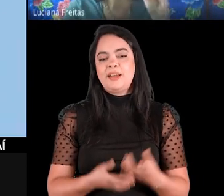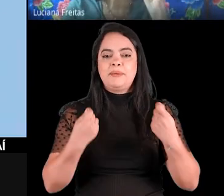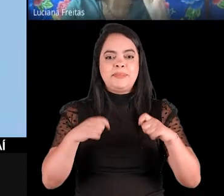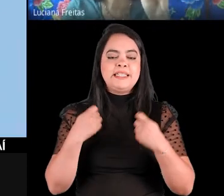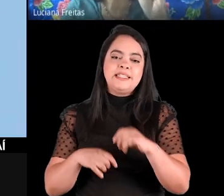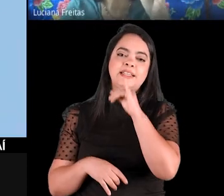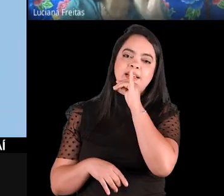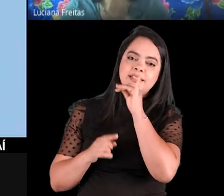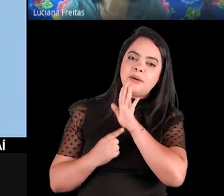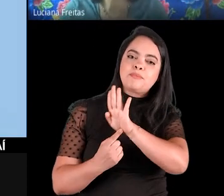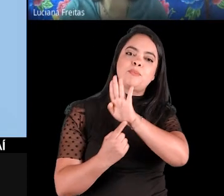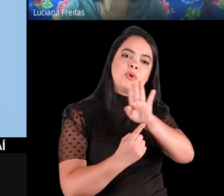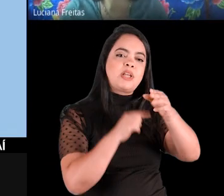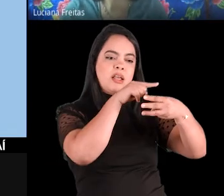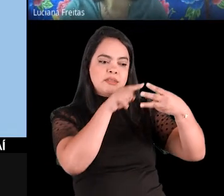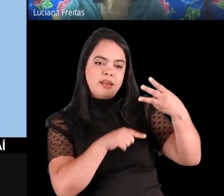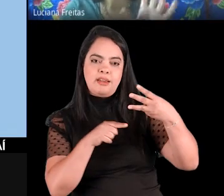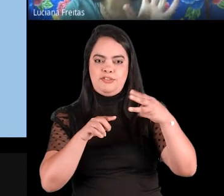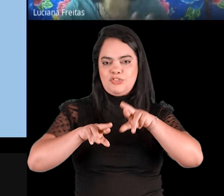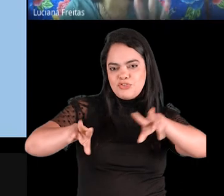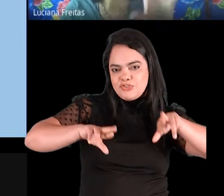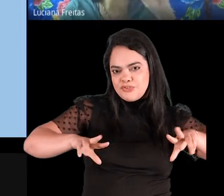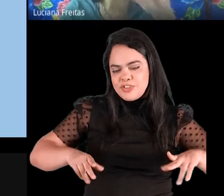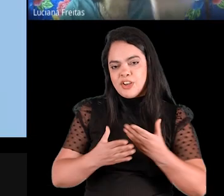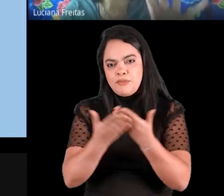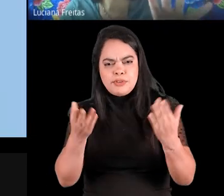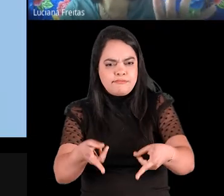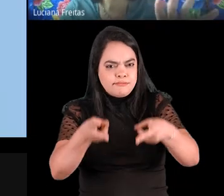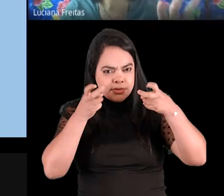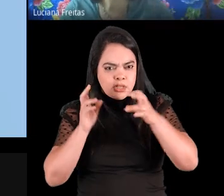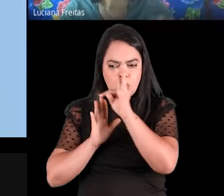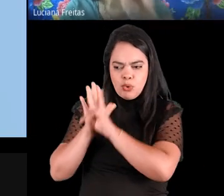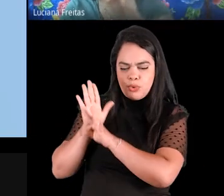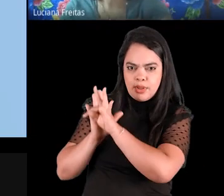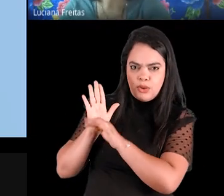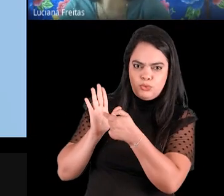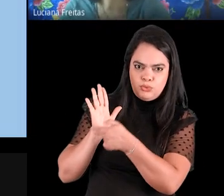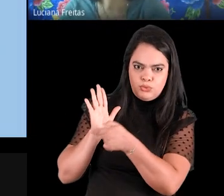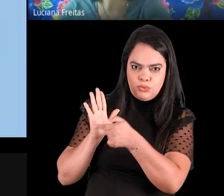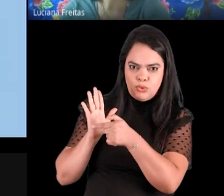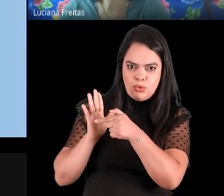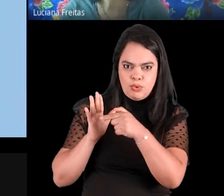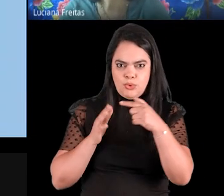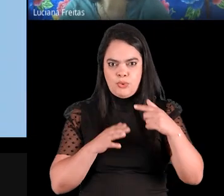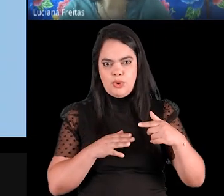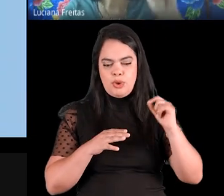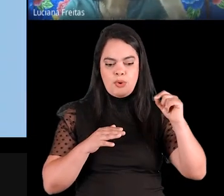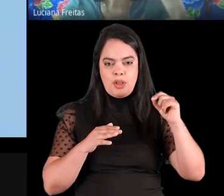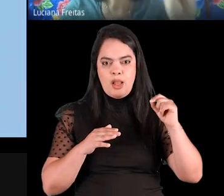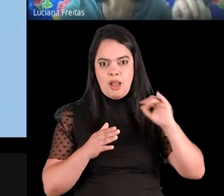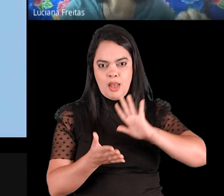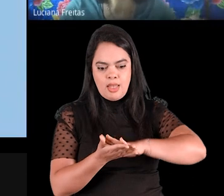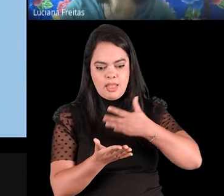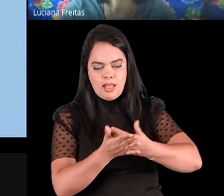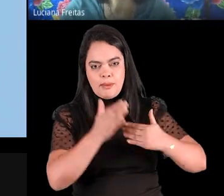exemplo essas três janelas. E aí vocês vão ver, olha, o texto do lado e a janela, olha, do mesmo tamanho.